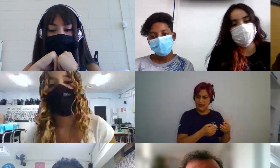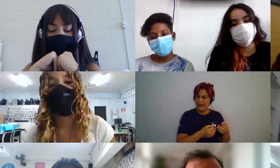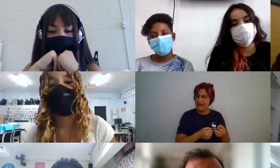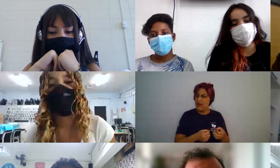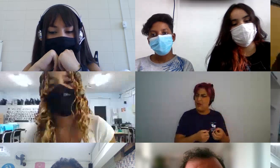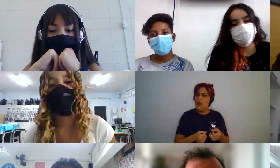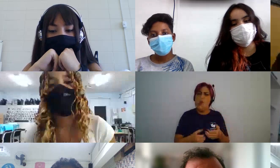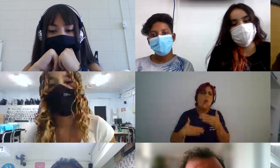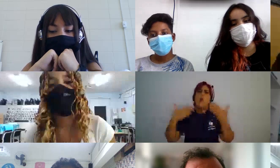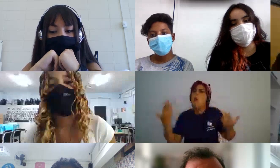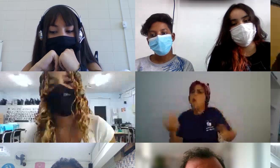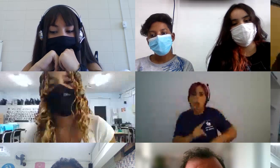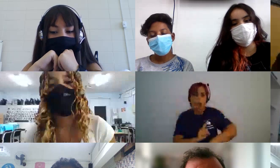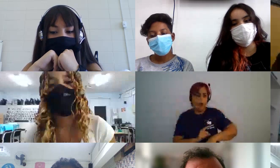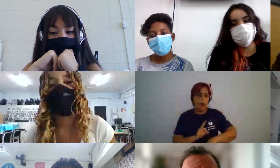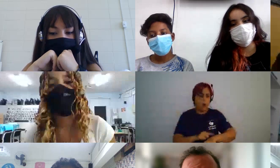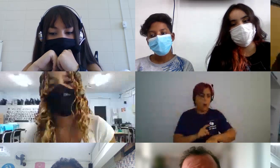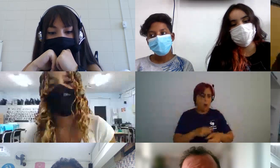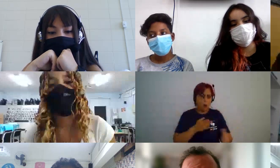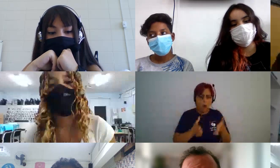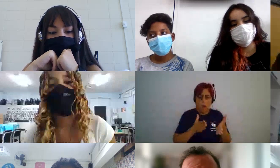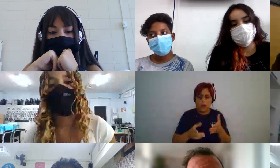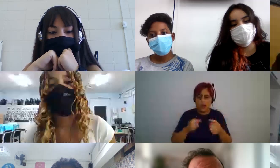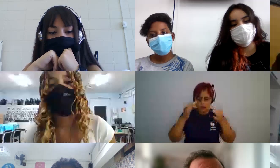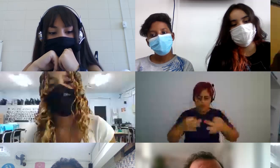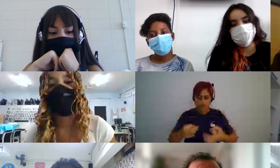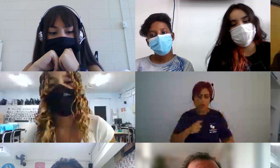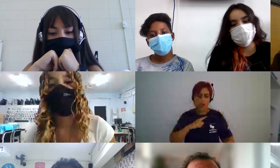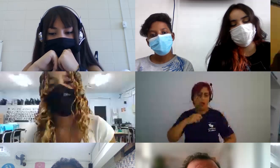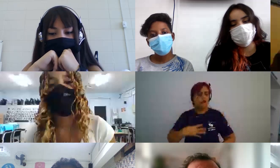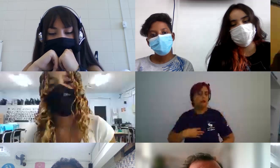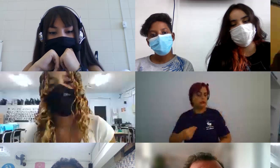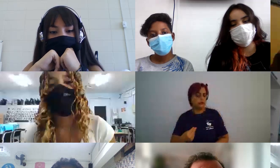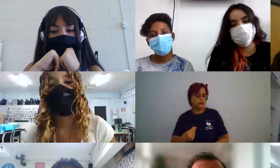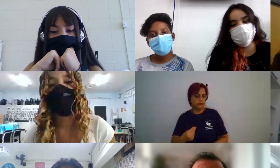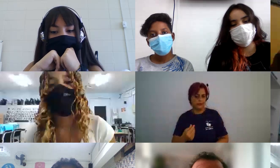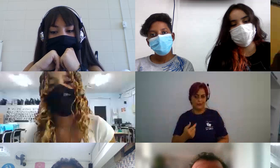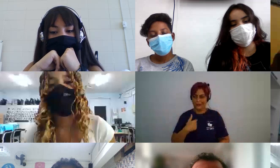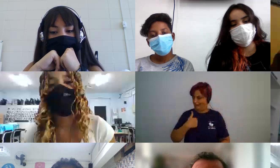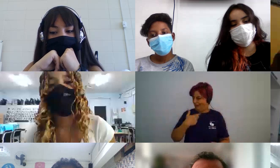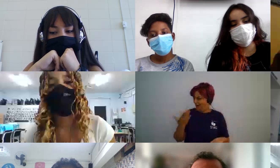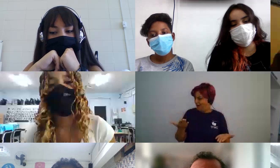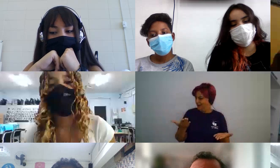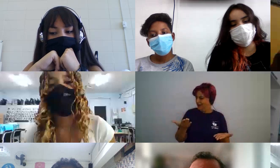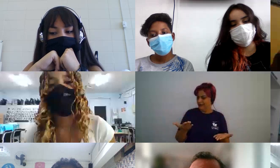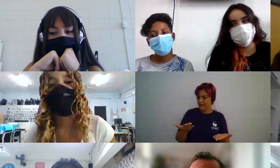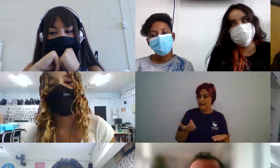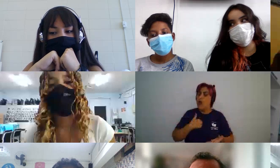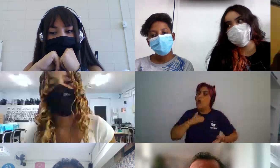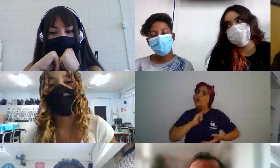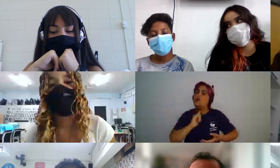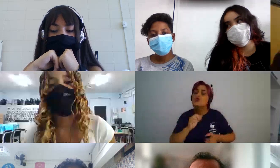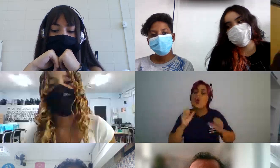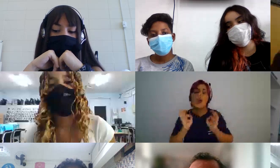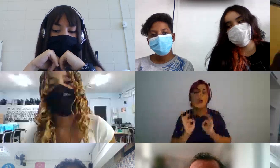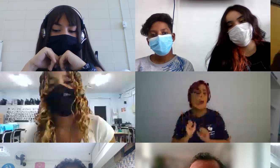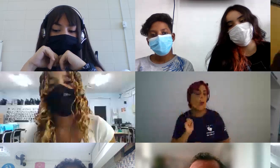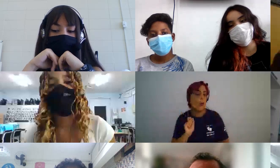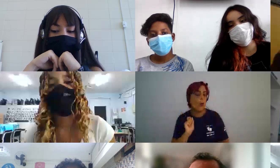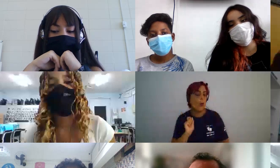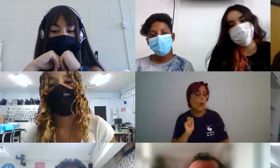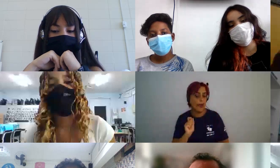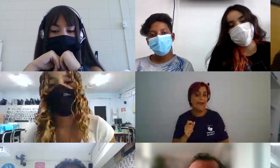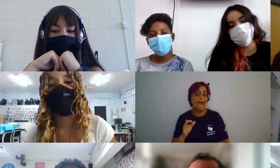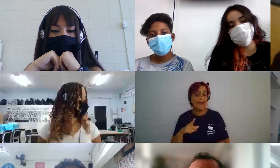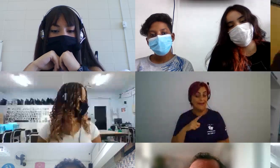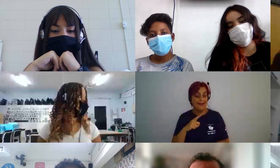Quem sou eu? Quem sou eu para dizer para vocês a hora de ter filho? O que eu digo para vocês, eu acho que existem